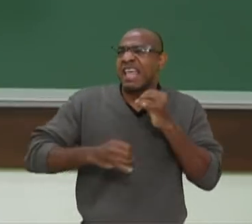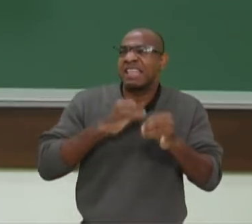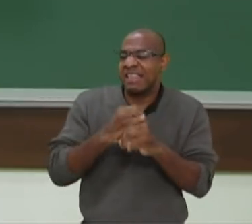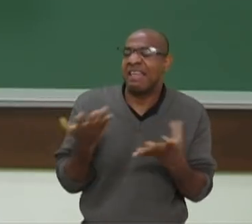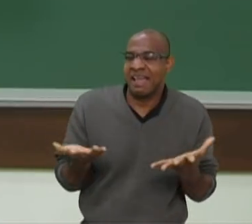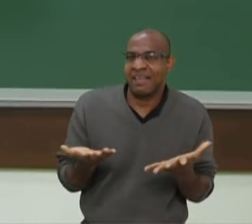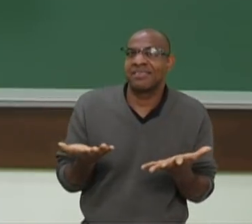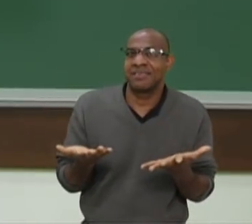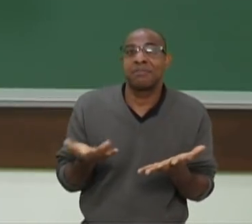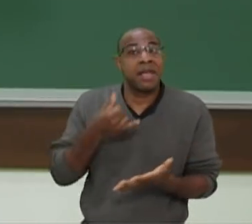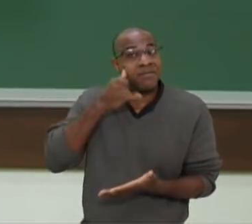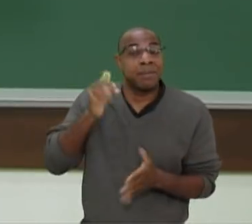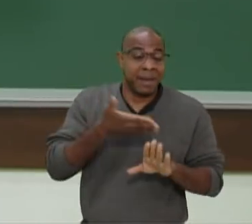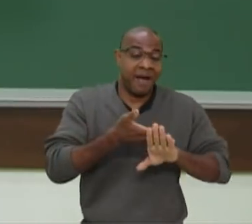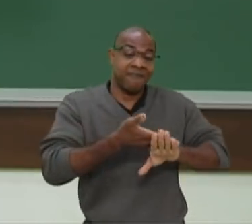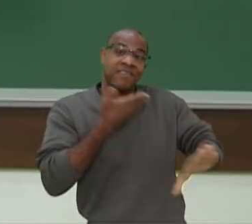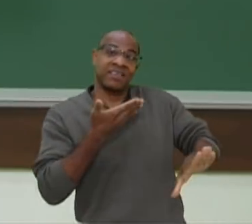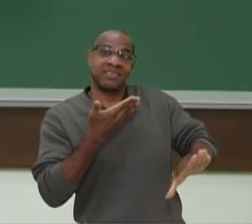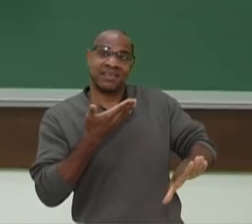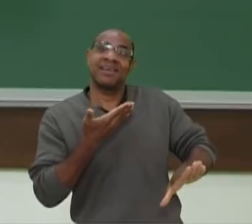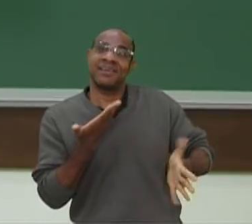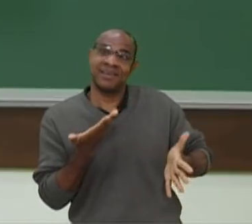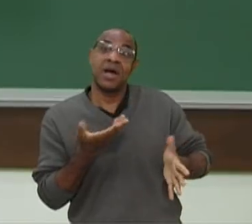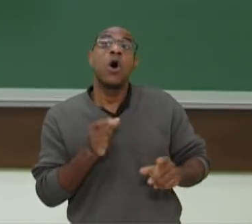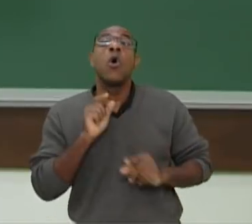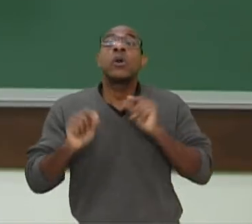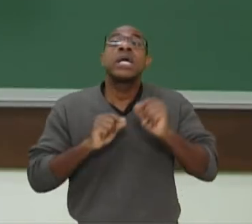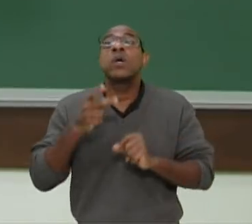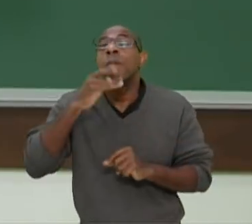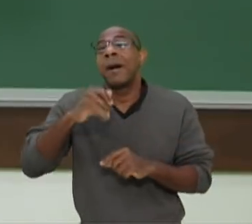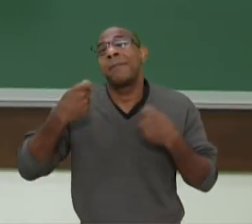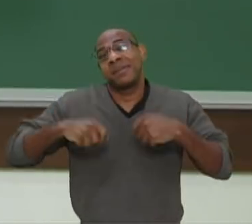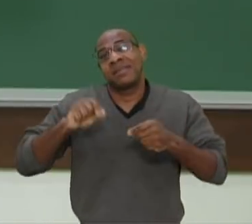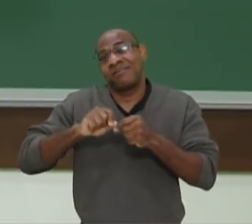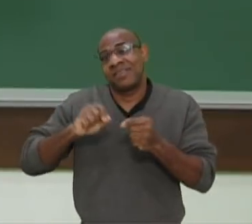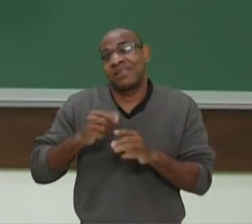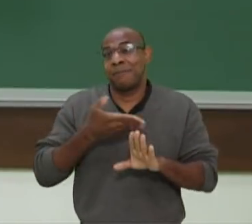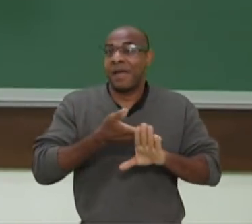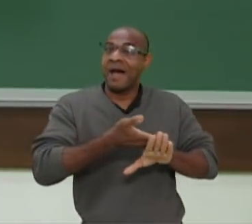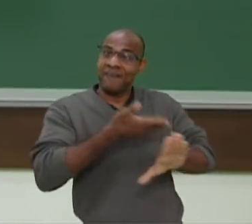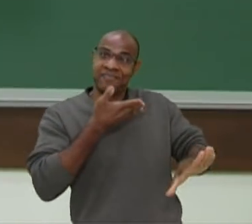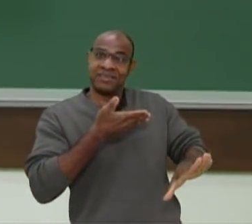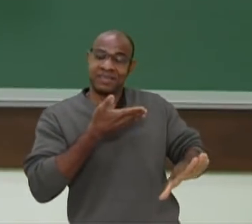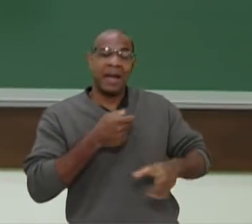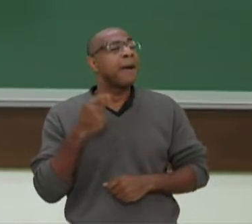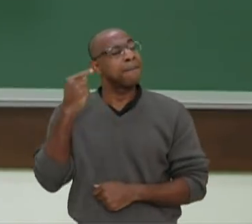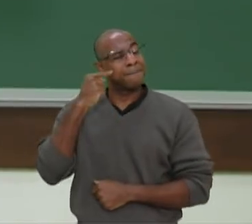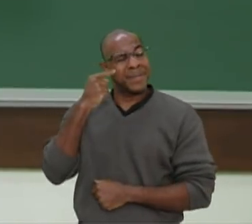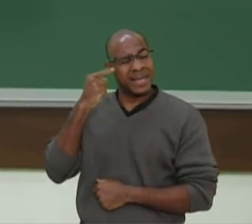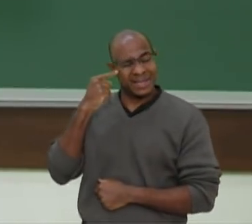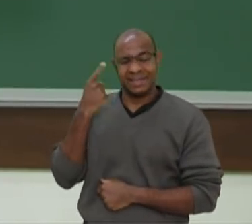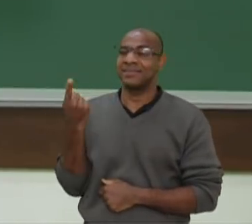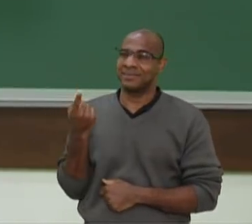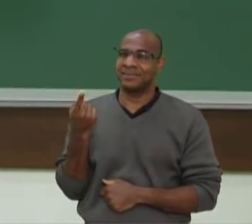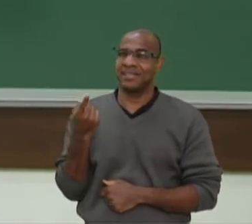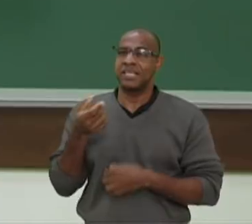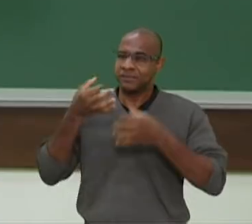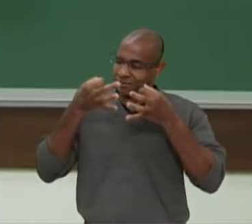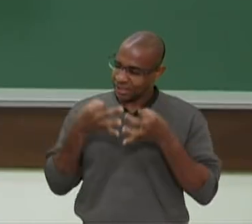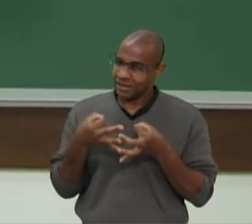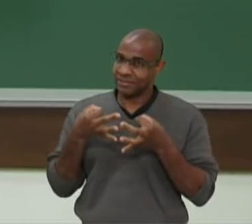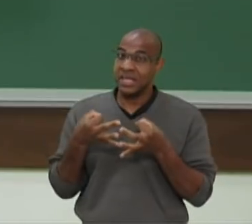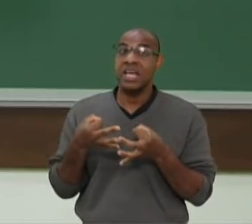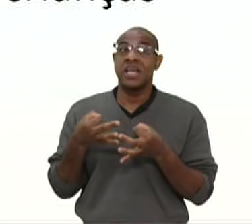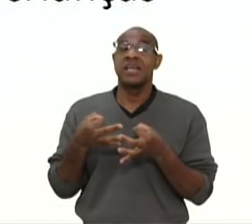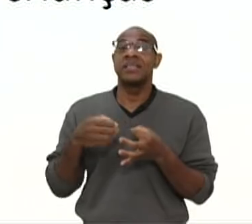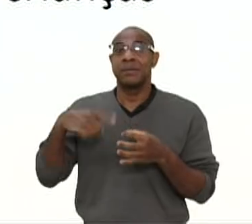De confusões, do que mais? E de muitas outras coisas. Então, pense direitinho e